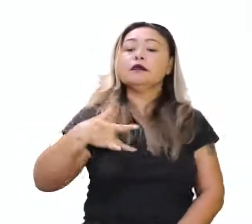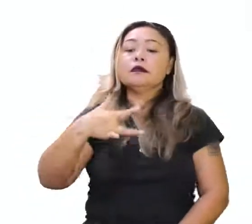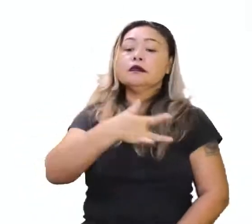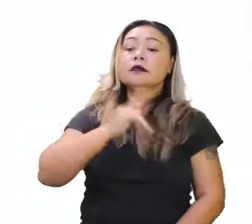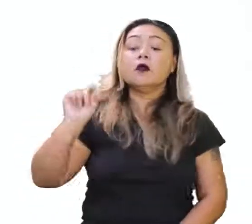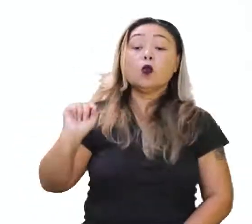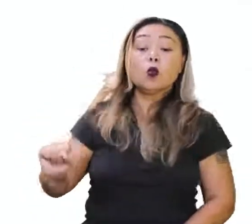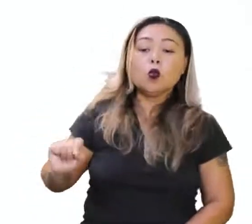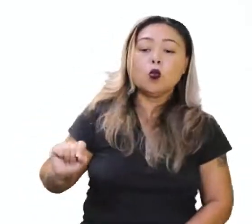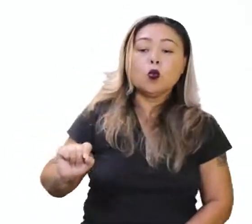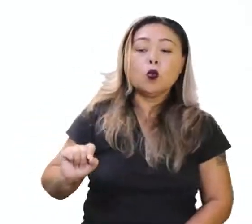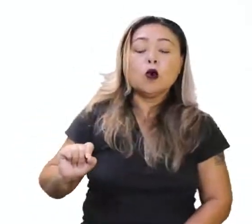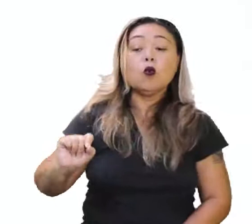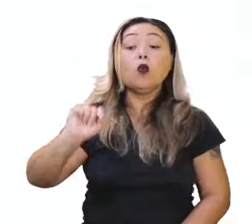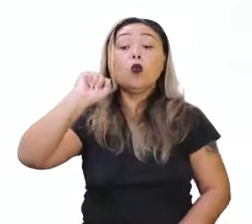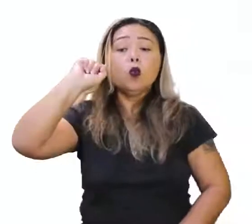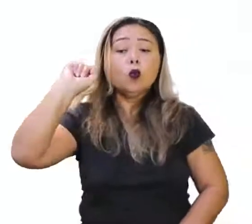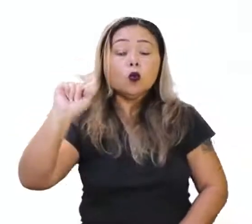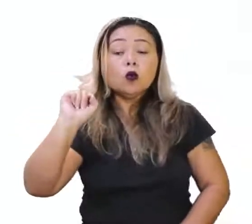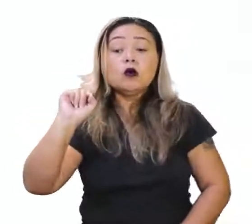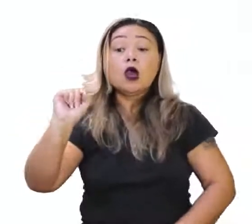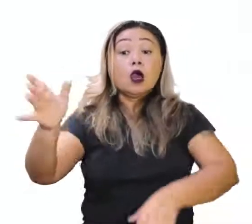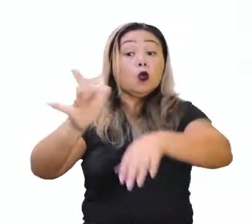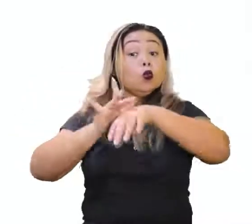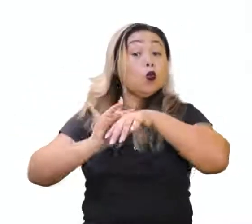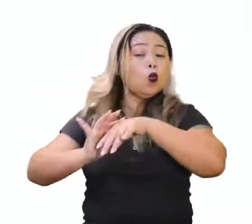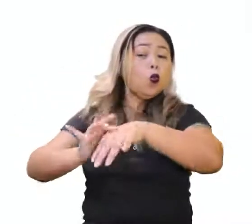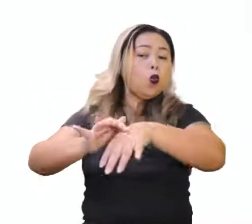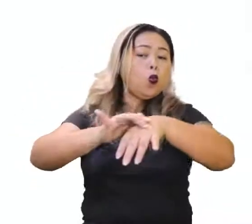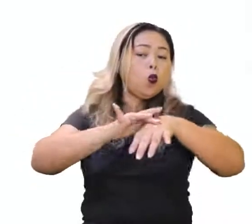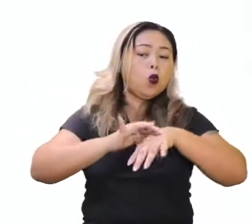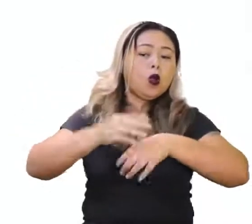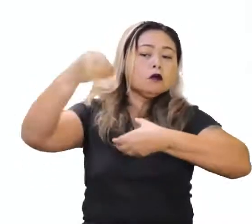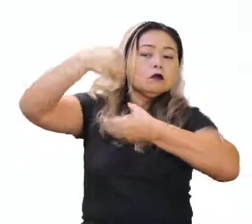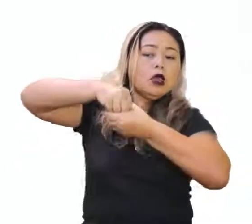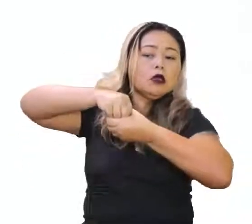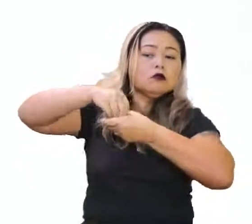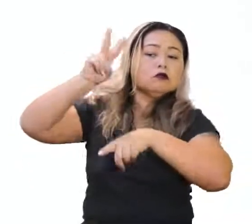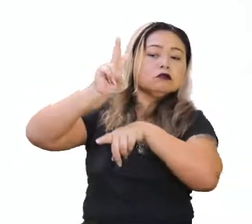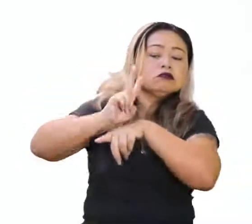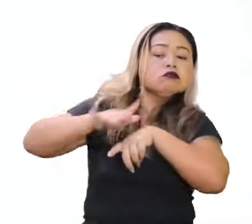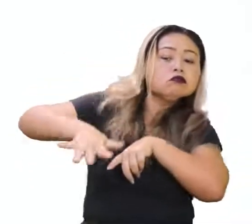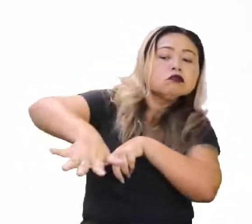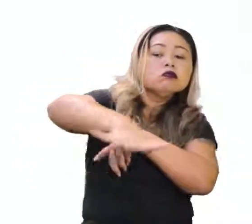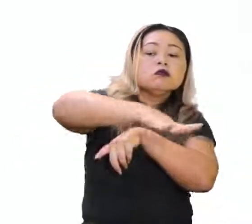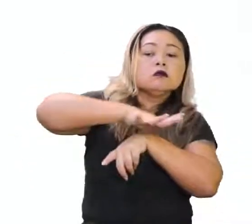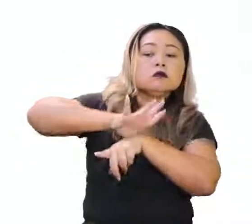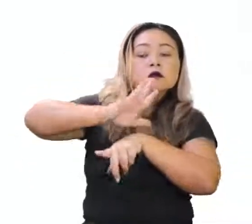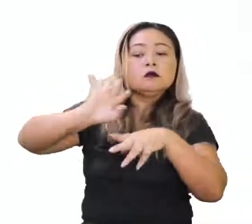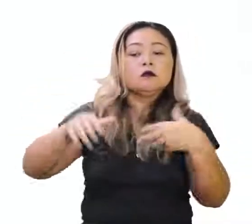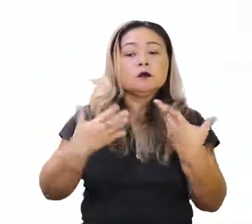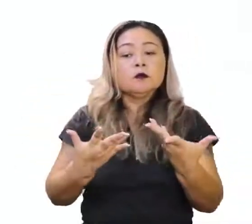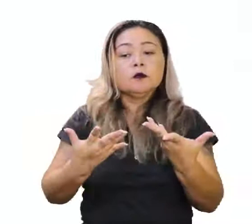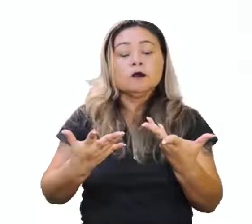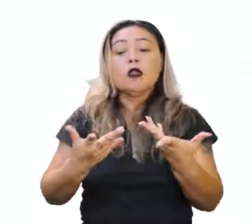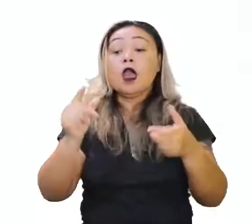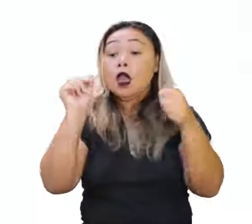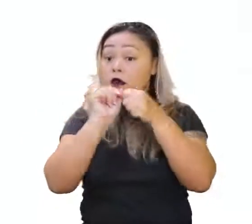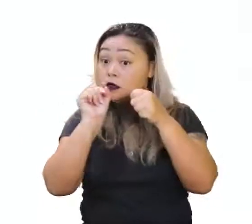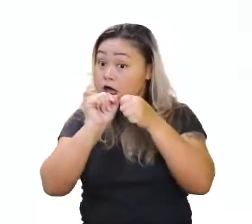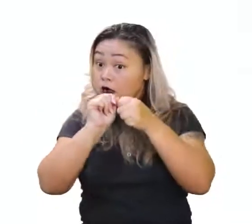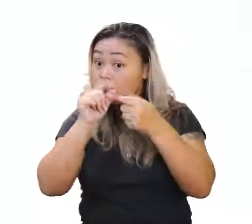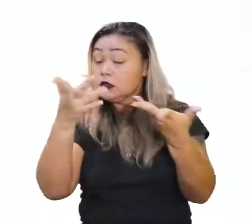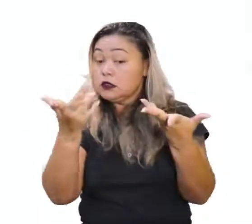levar em consideração a sanidade animal, doenças. Dentro do trato, nós sempre temos que lembrar uma coisa, realizar